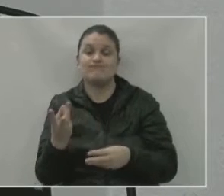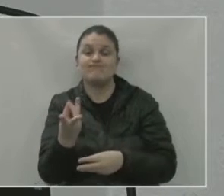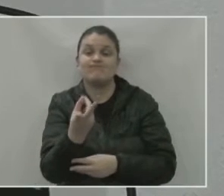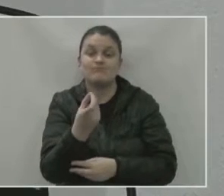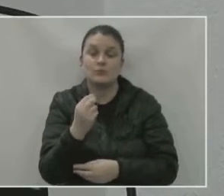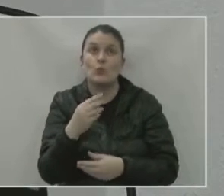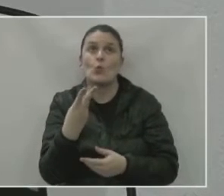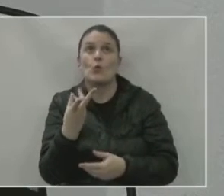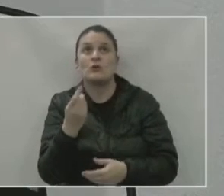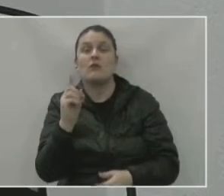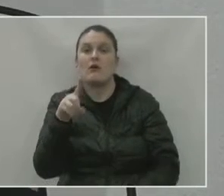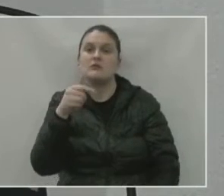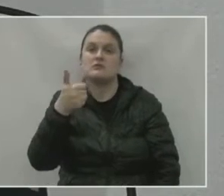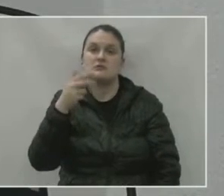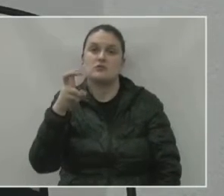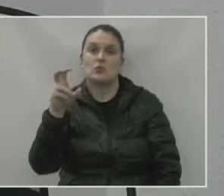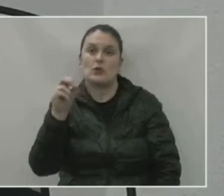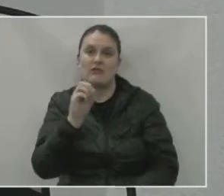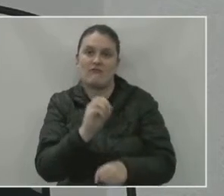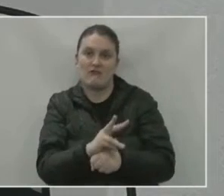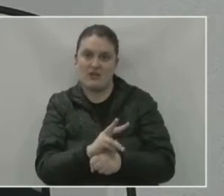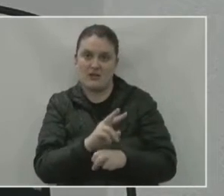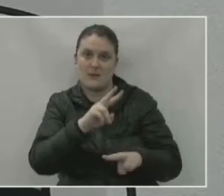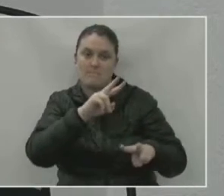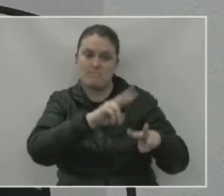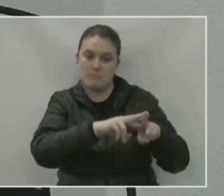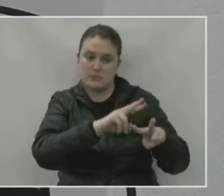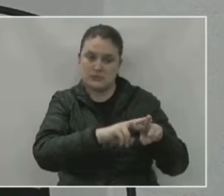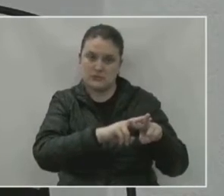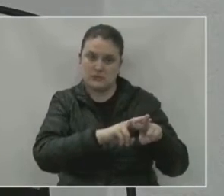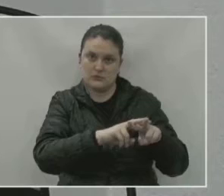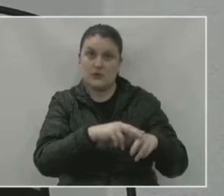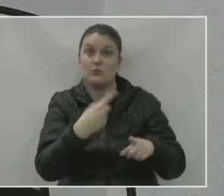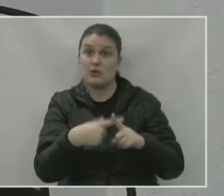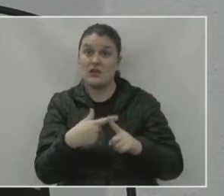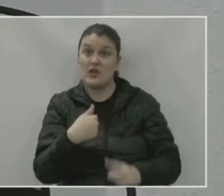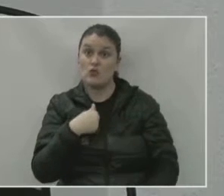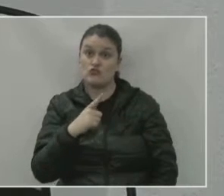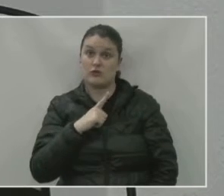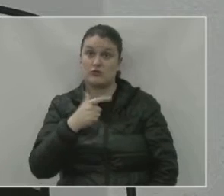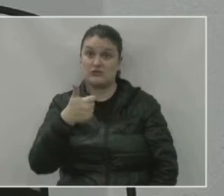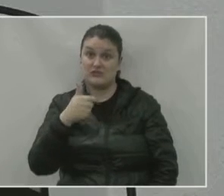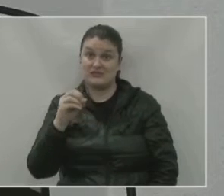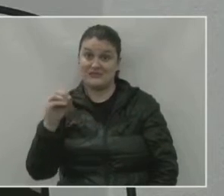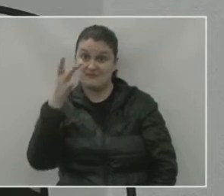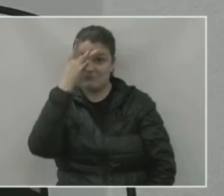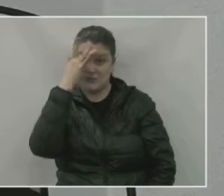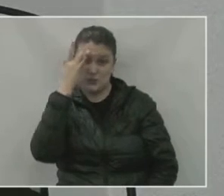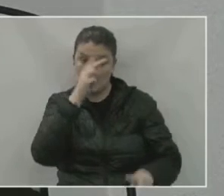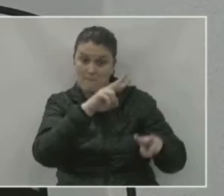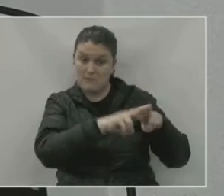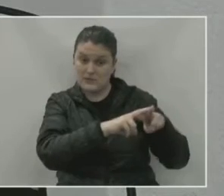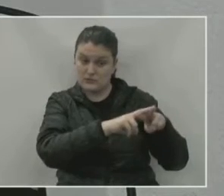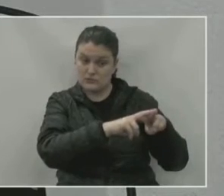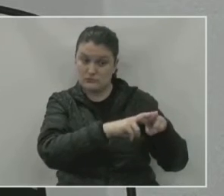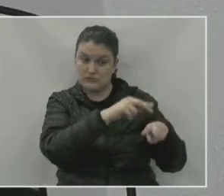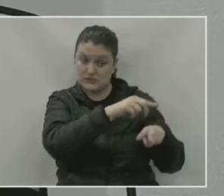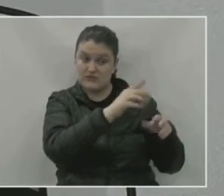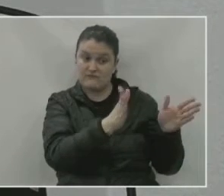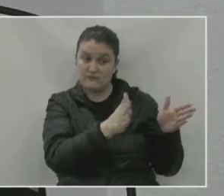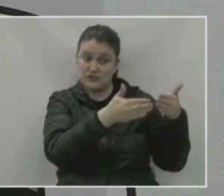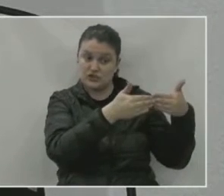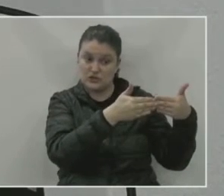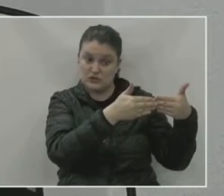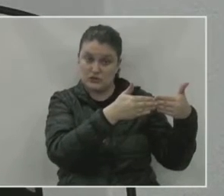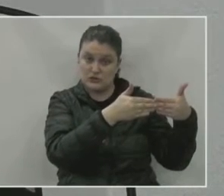de 150 vagas. Colocaria os 100 que eu tenho, né, e esses 100 adequados.